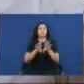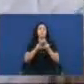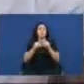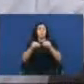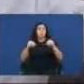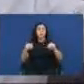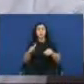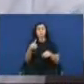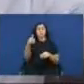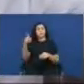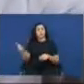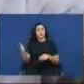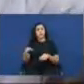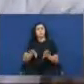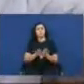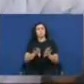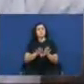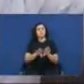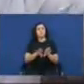terreno vizinho